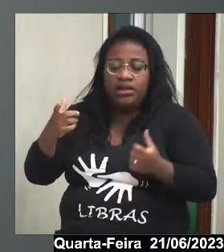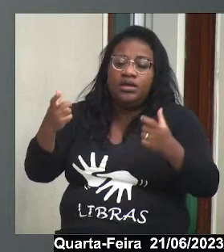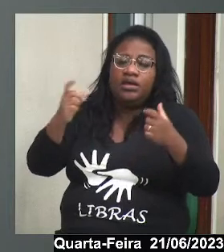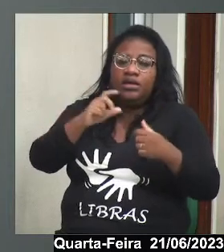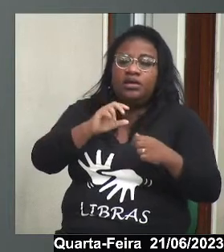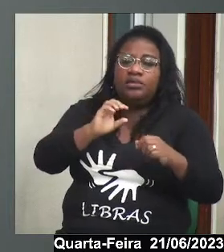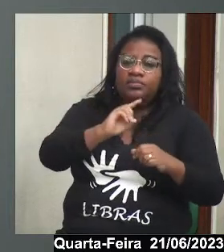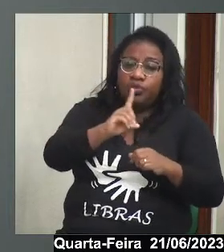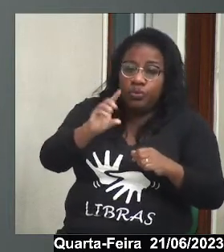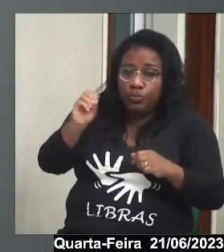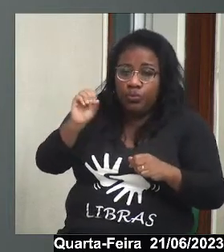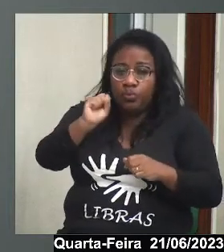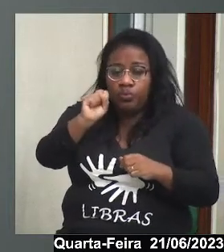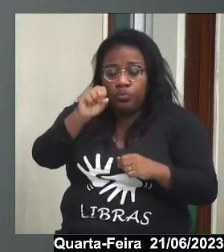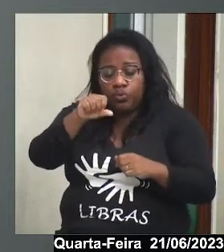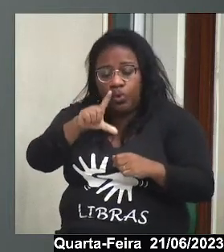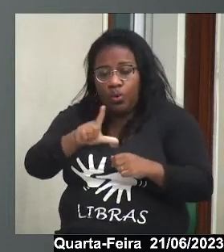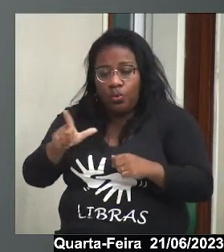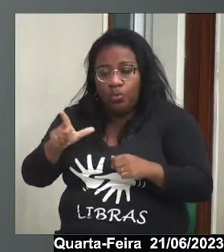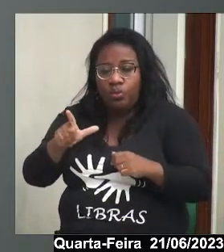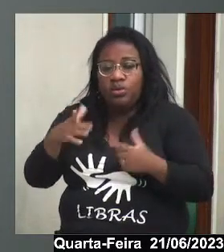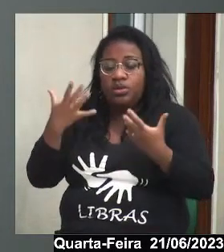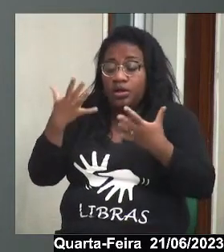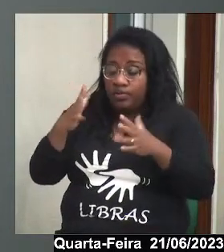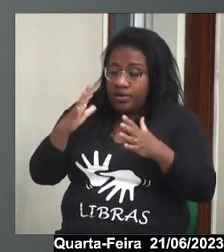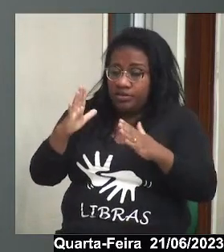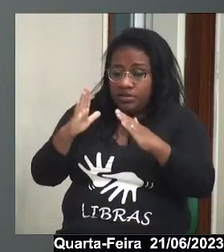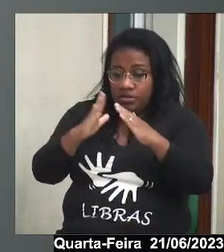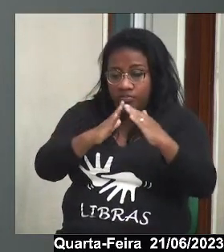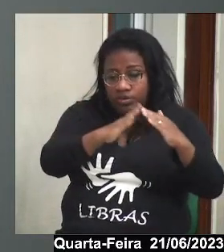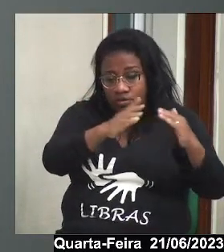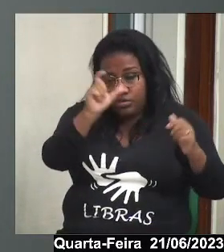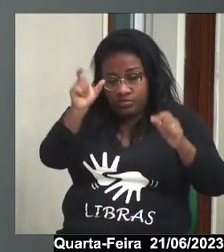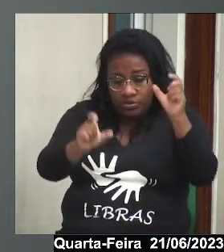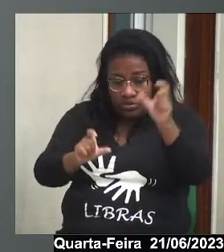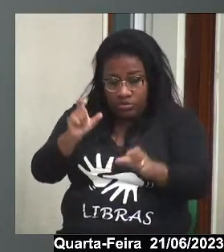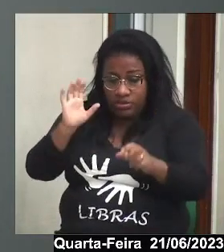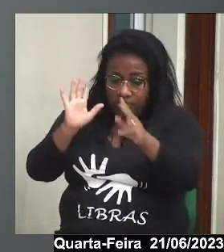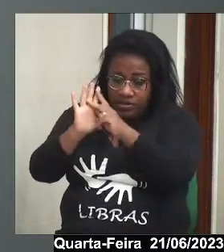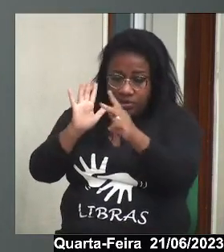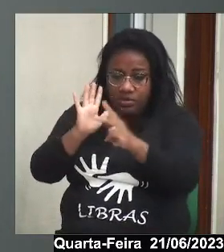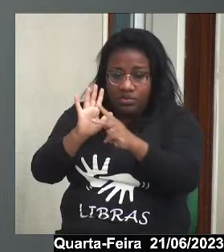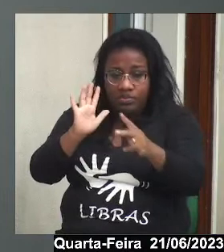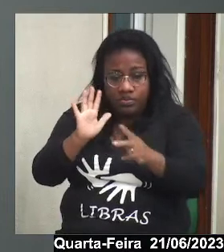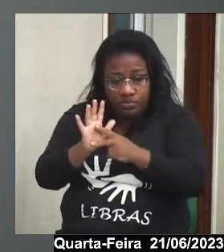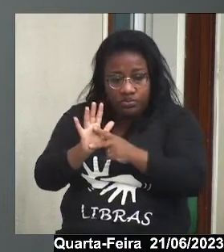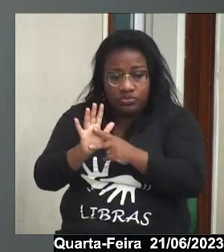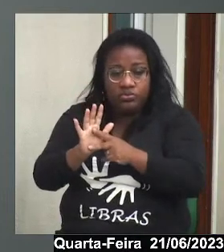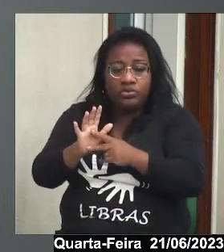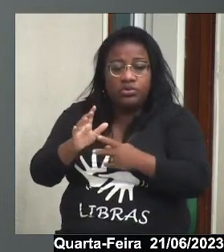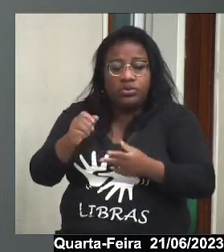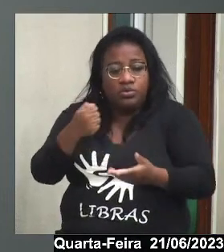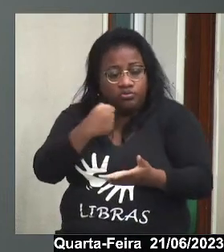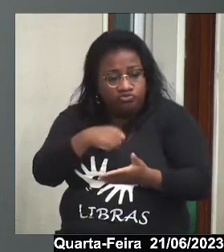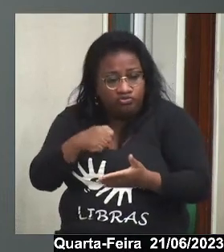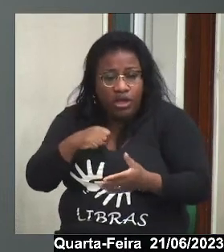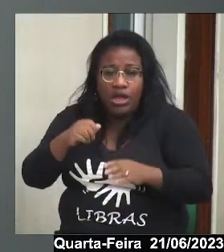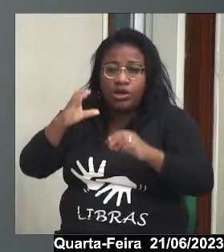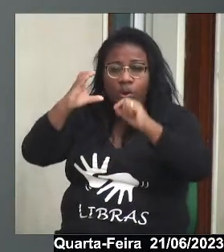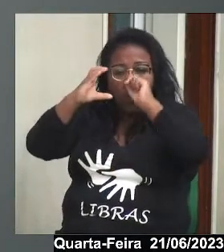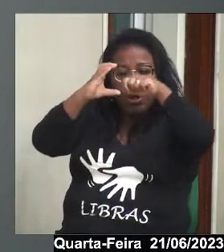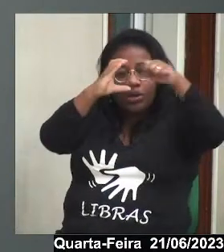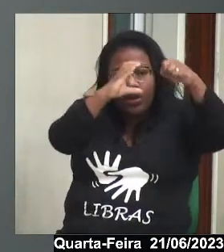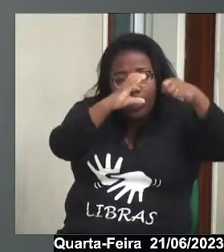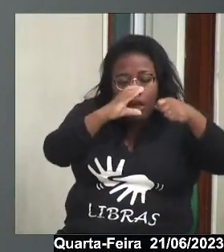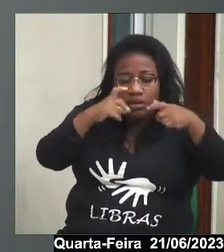a Deus, e aí eu parabenizo a todos os moradores do Vale do Sol que se uniram, fizeram um projeto por iniciativa própria, compraram